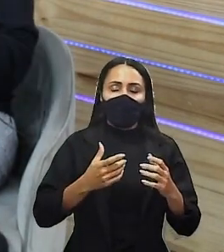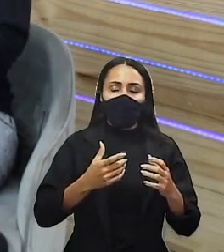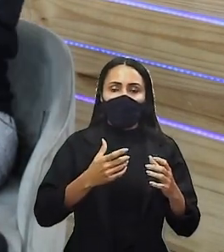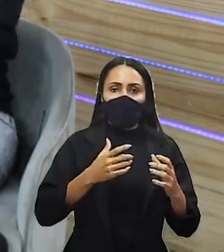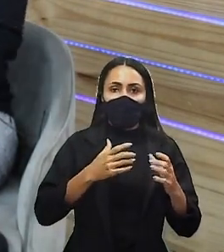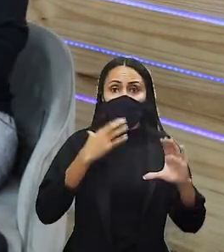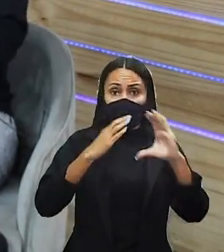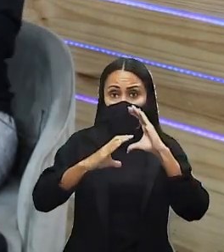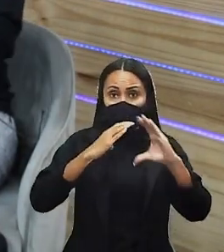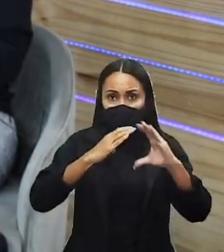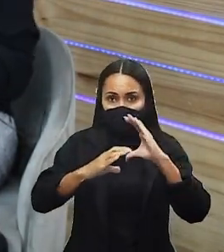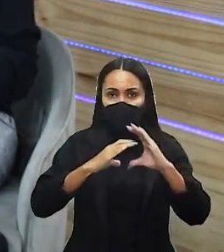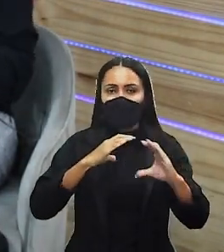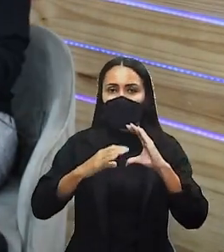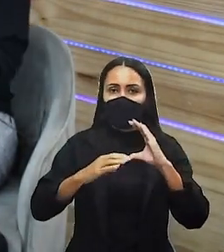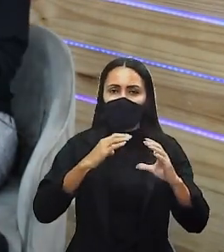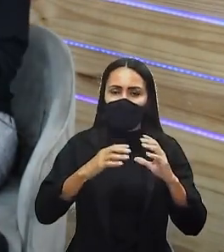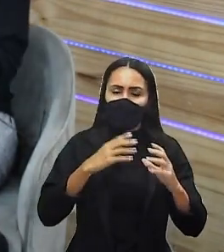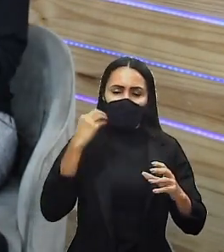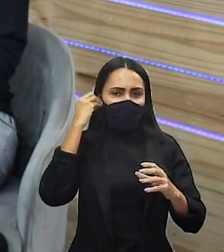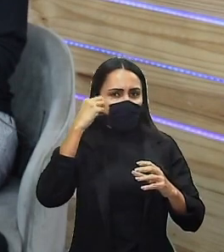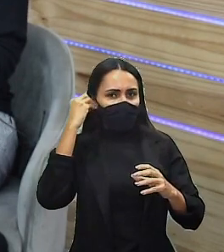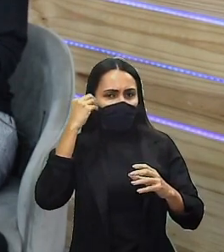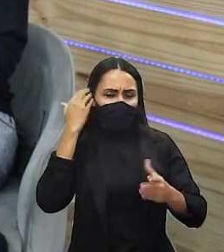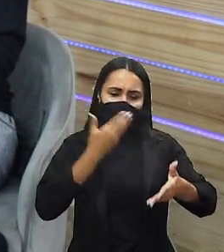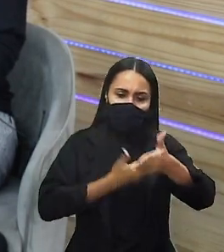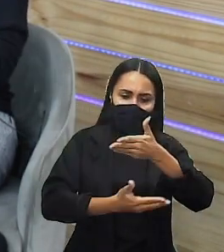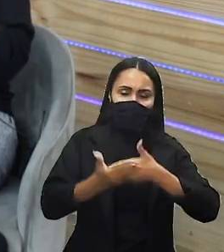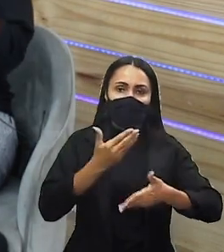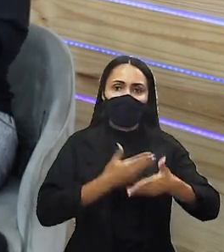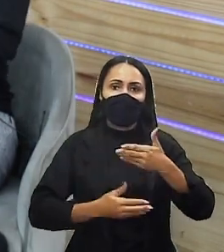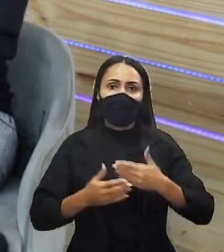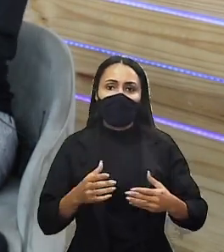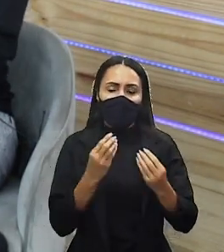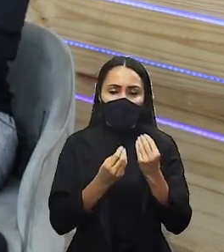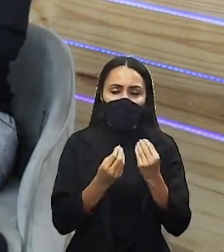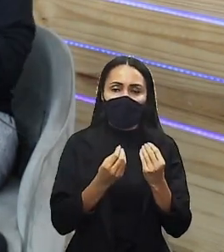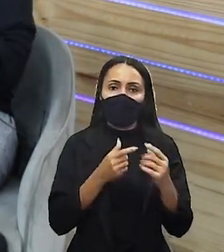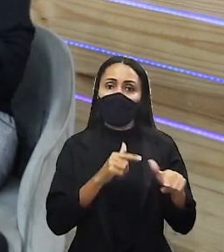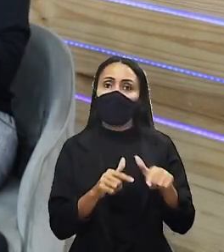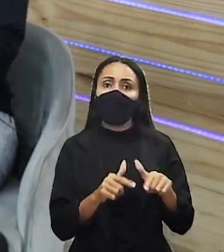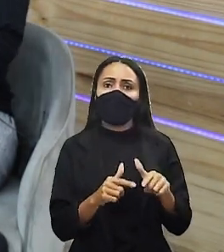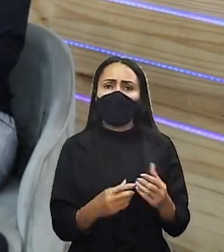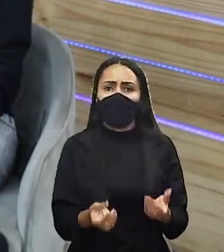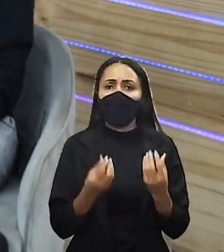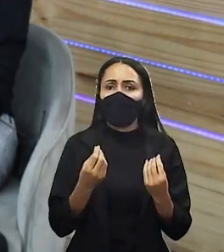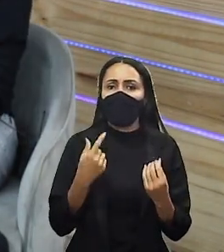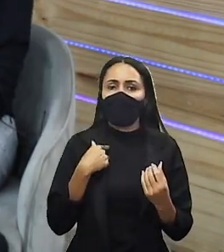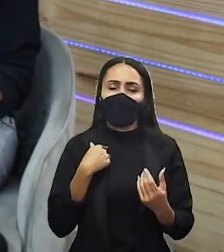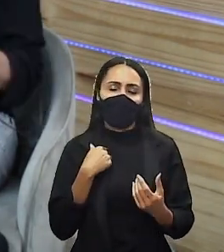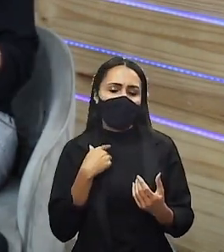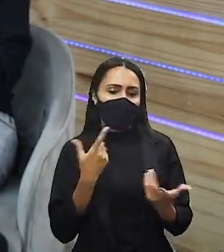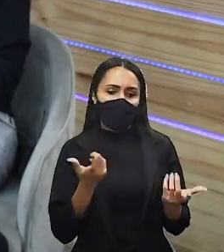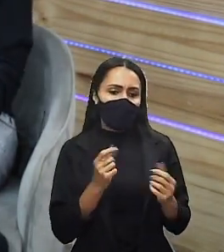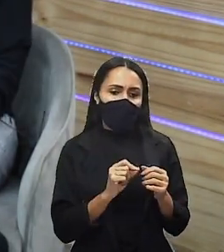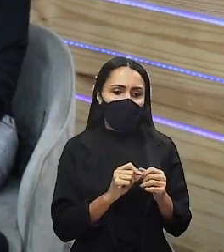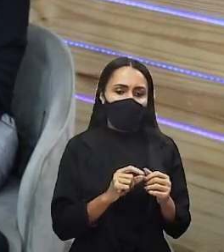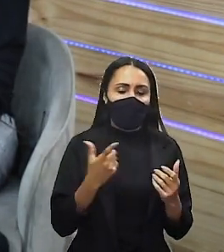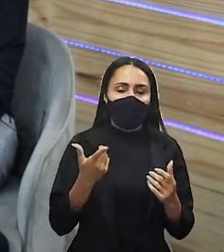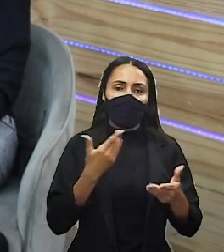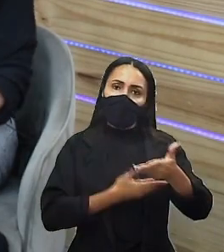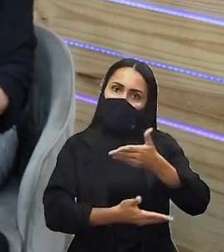trocando umas com as outras, as experiências e trocando, assim, formas de trabalhar. Como você faz, como eu faço, né? A gente